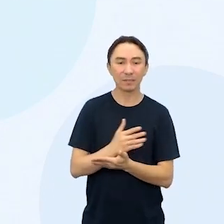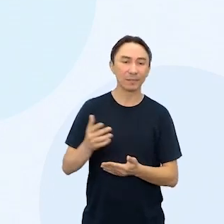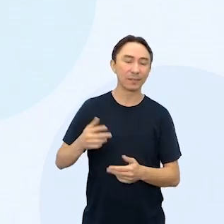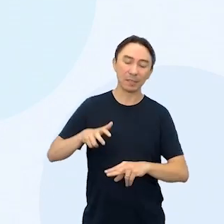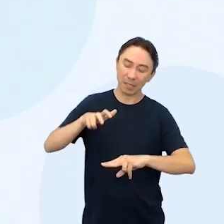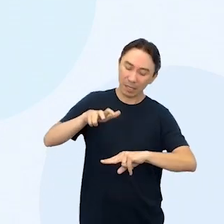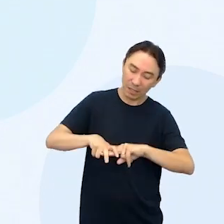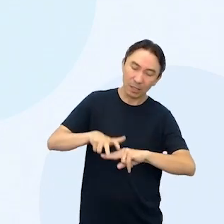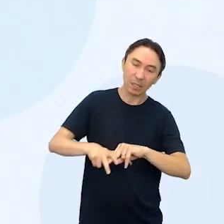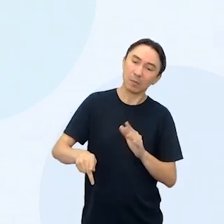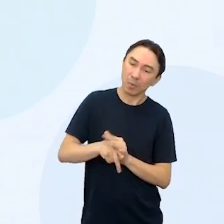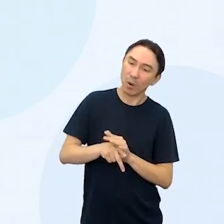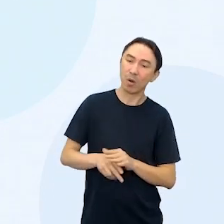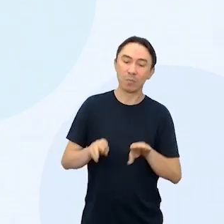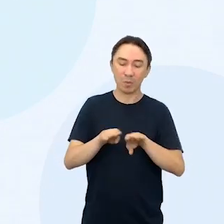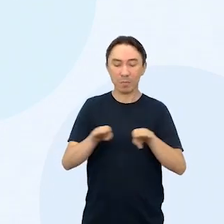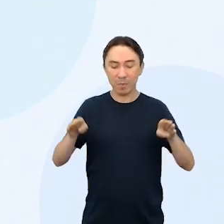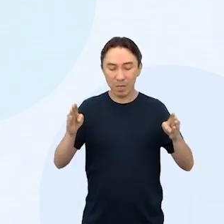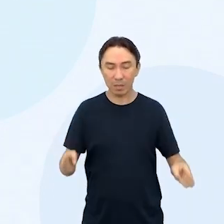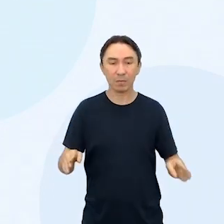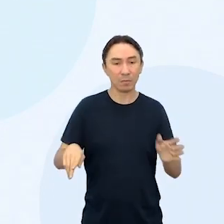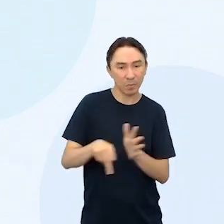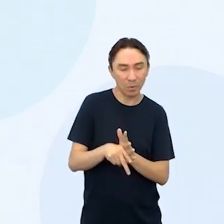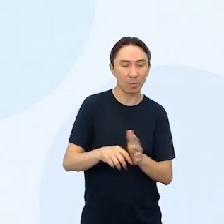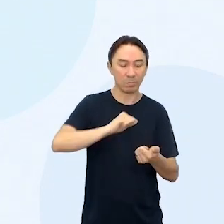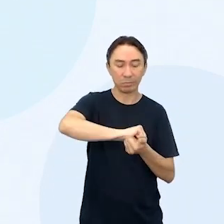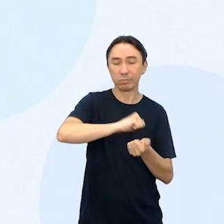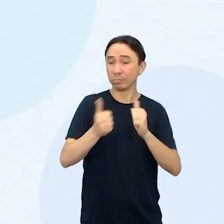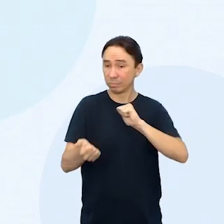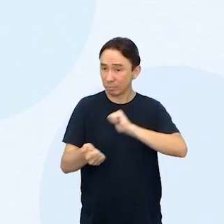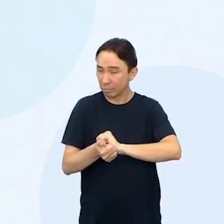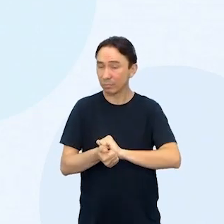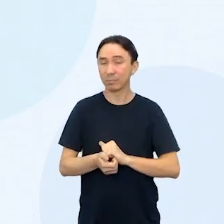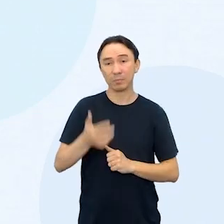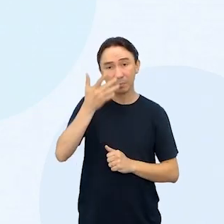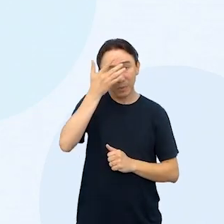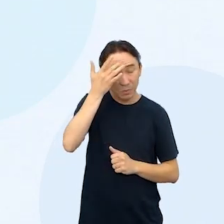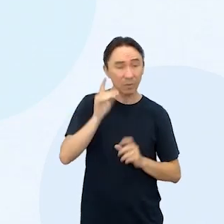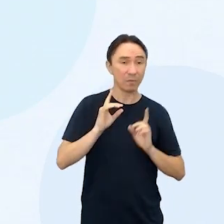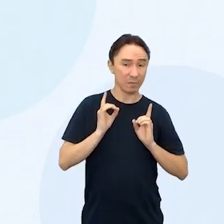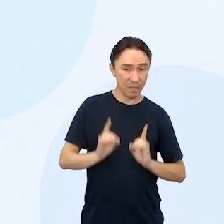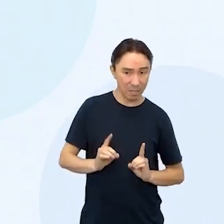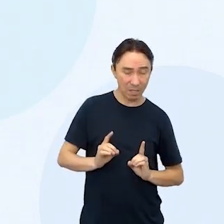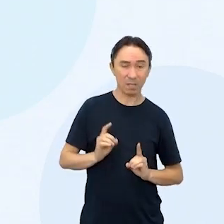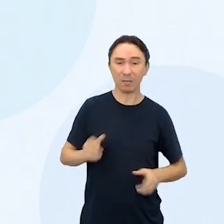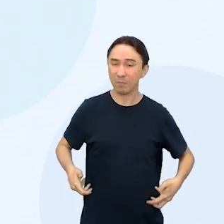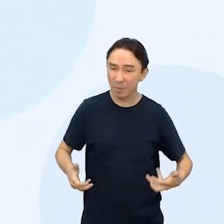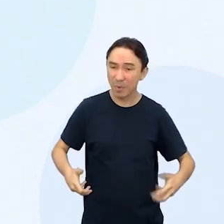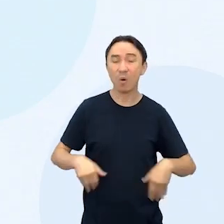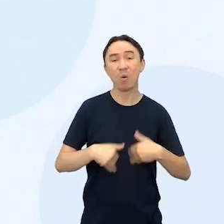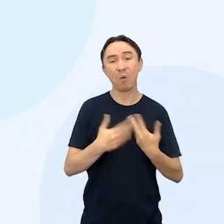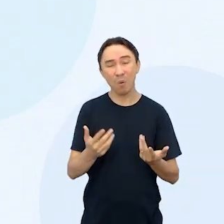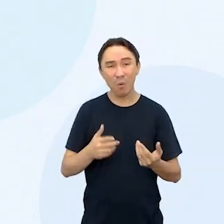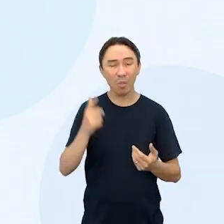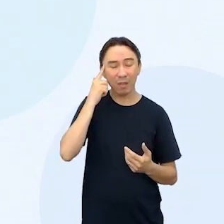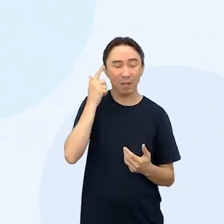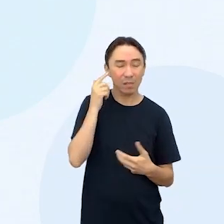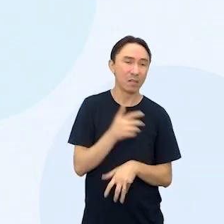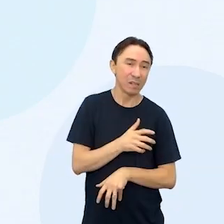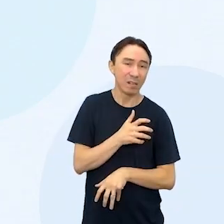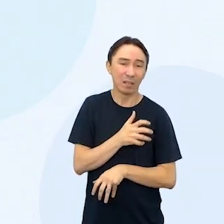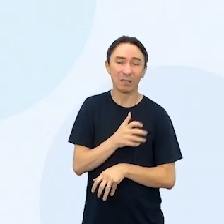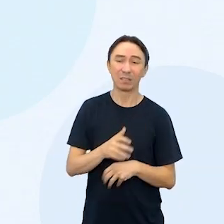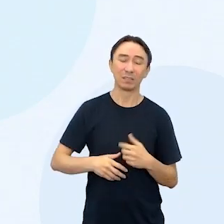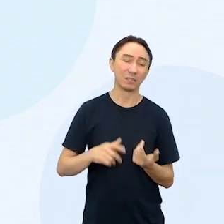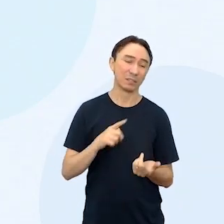mesas específicas para as pessoas com deficiência física ou com paralisia cerebral, por exemplo. Auxílio para mobilidade, então cadeira